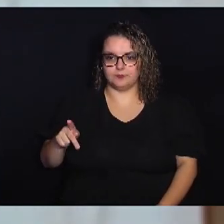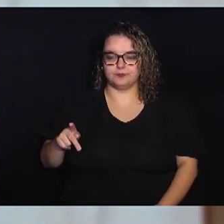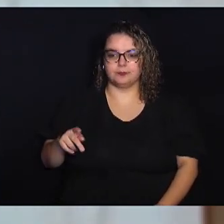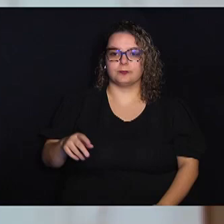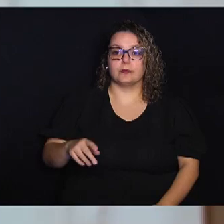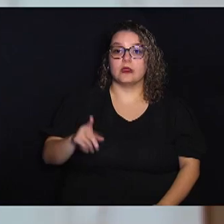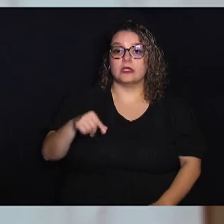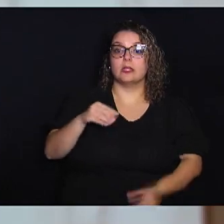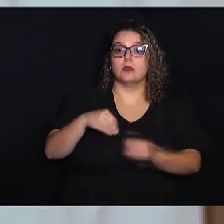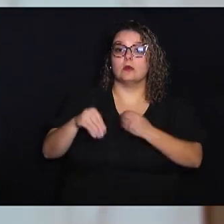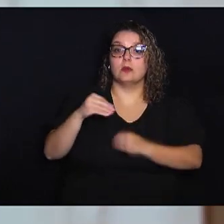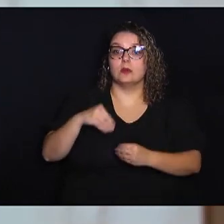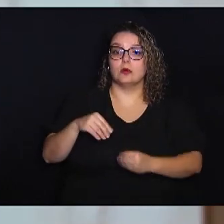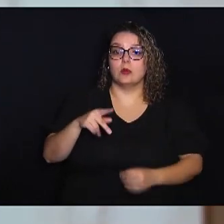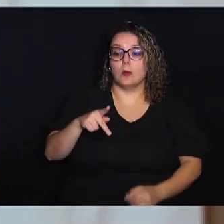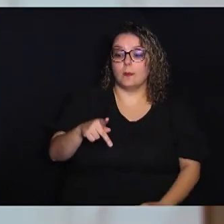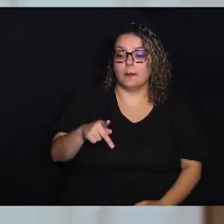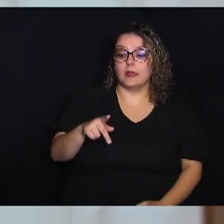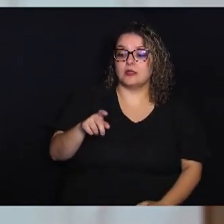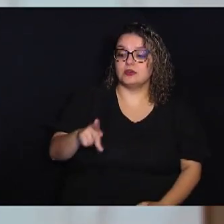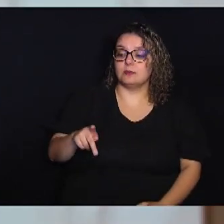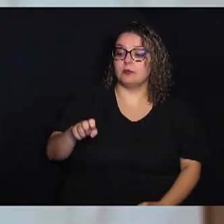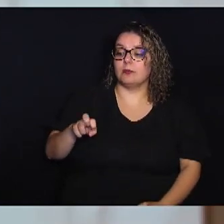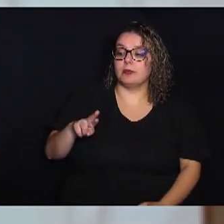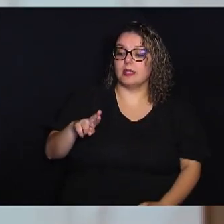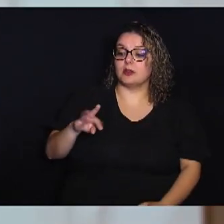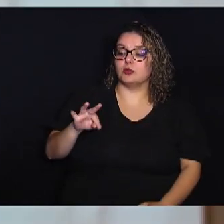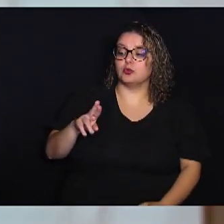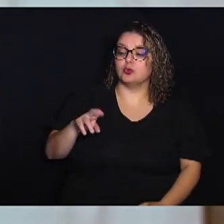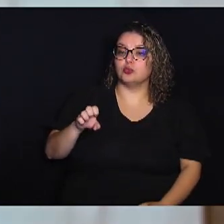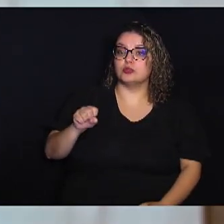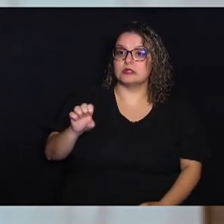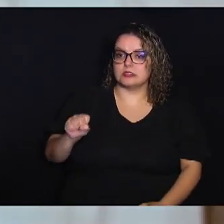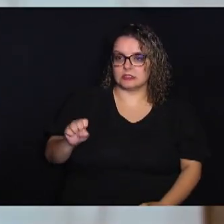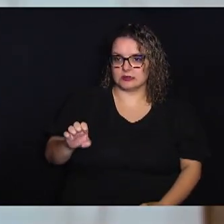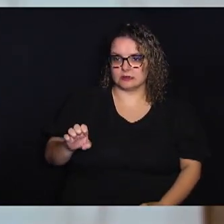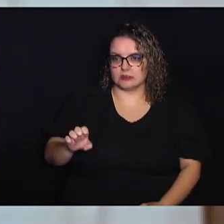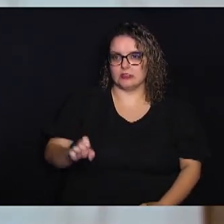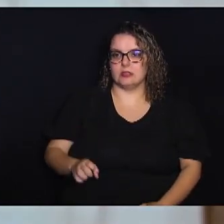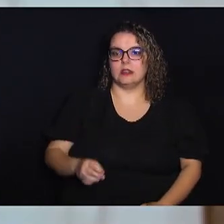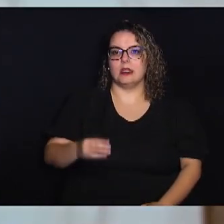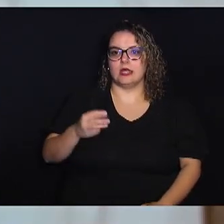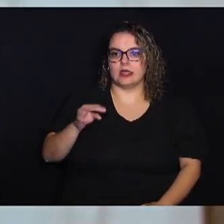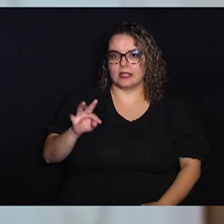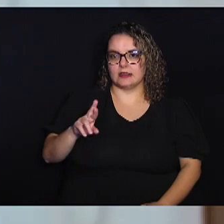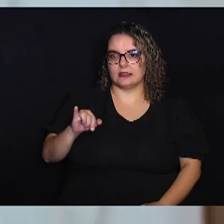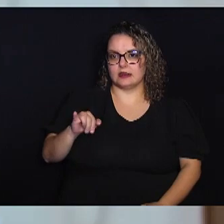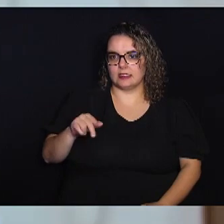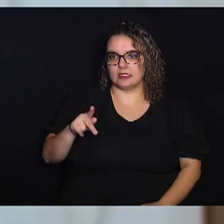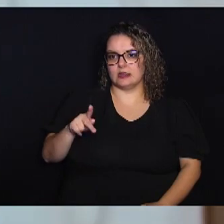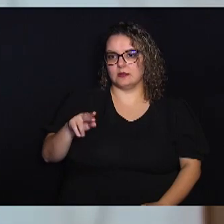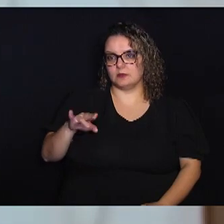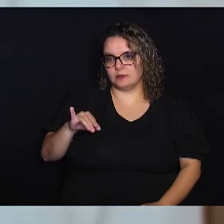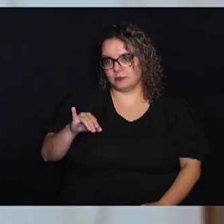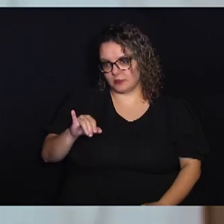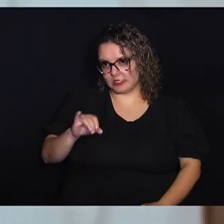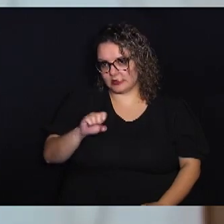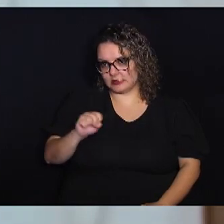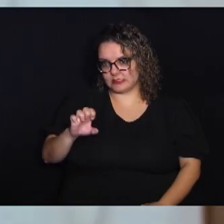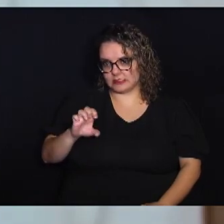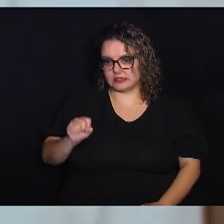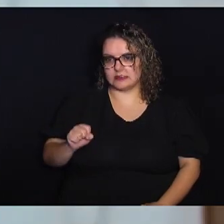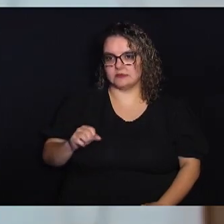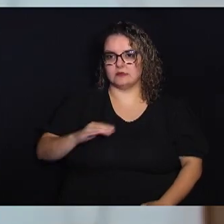envolve o P de pertussis, que é o chamado de tríplice bacteriana, né, porque pega essas 3 bactérias